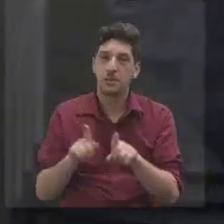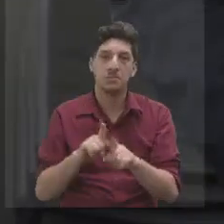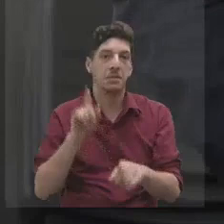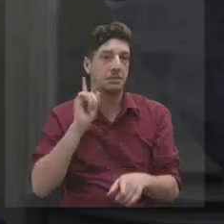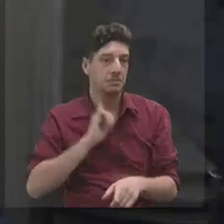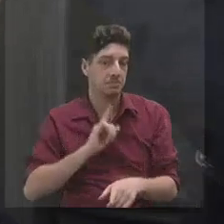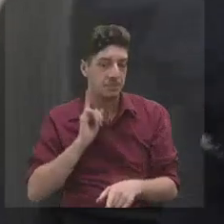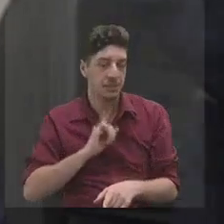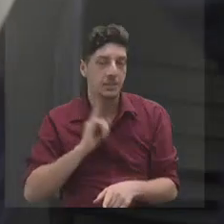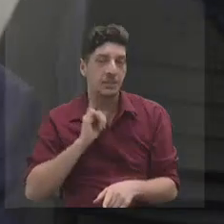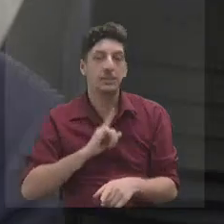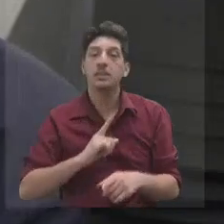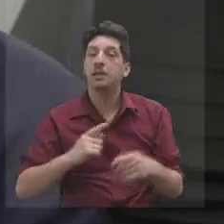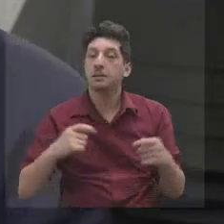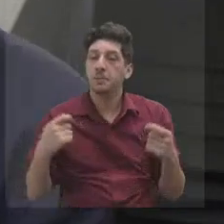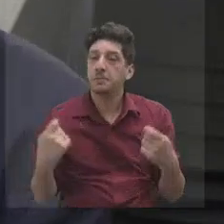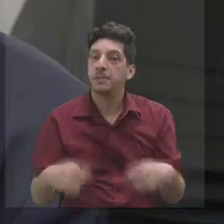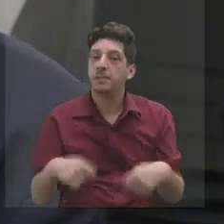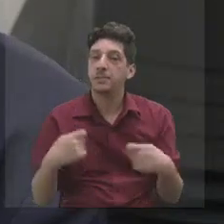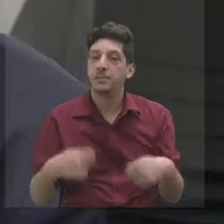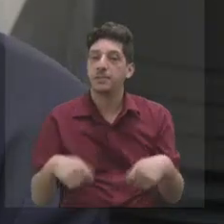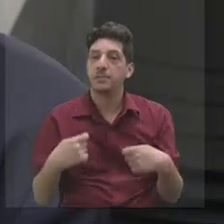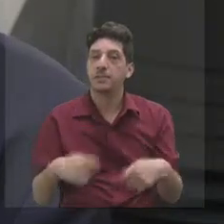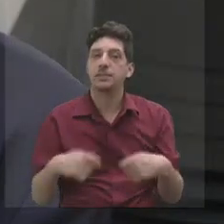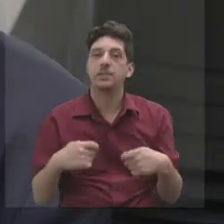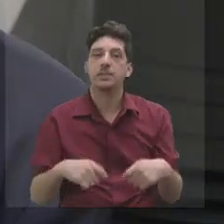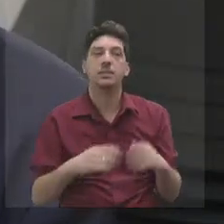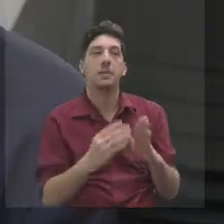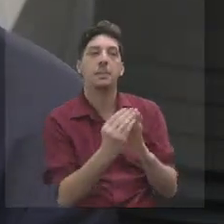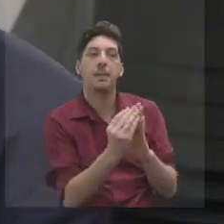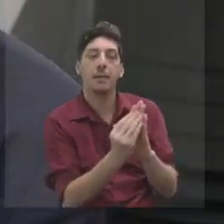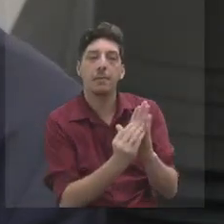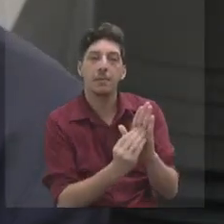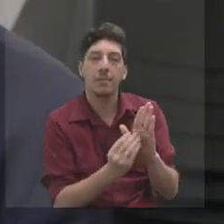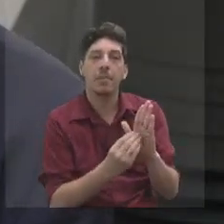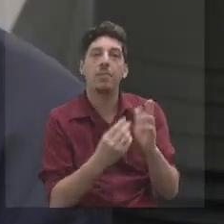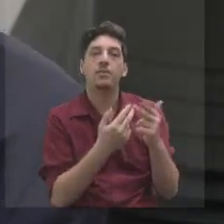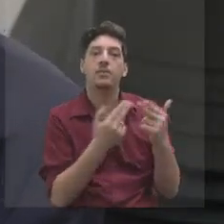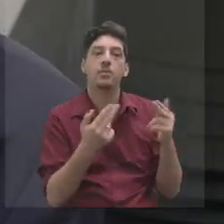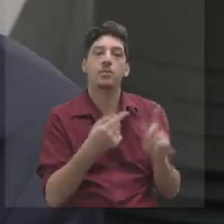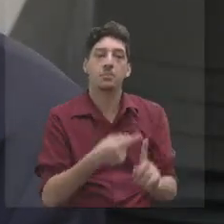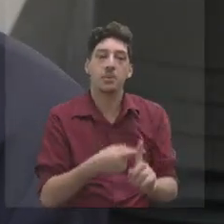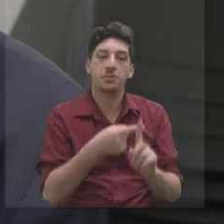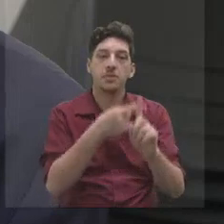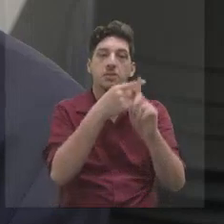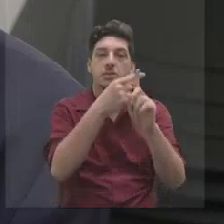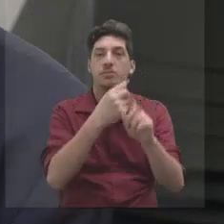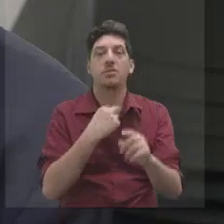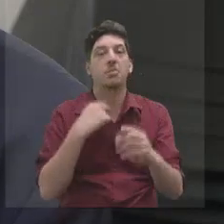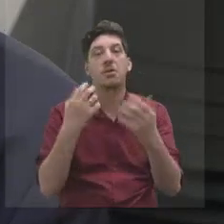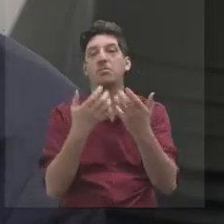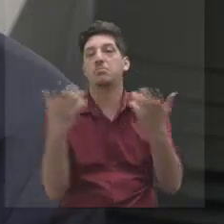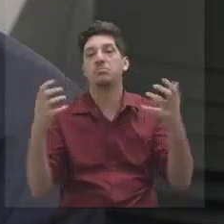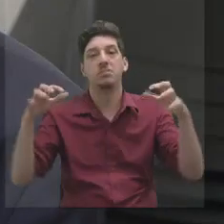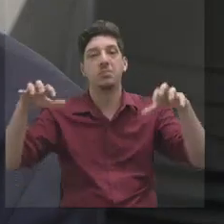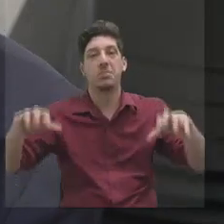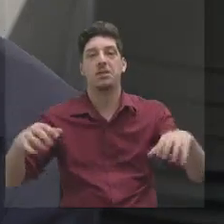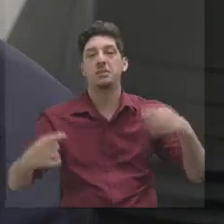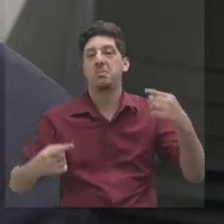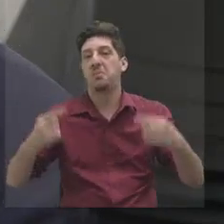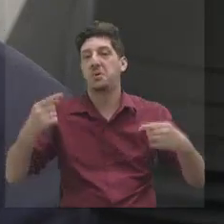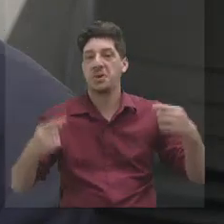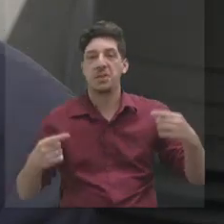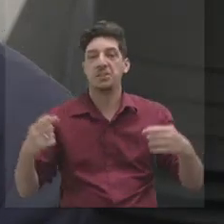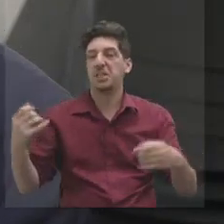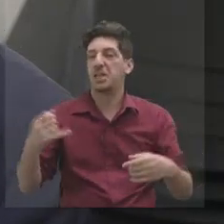mais continuar com essa agenda de negativismo nessa polarização política o povo